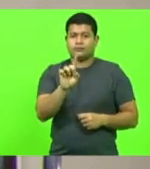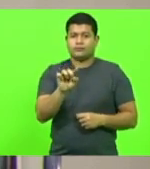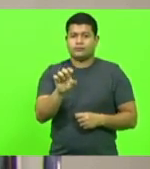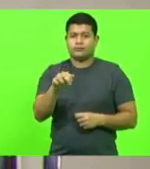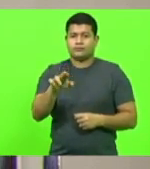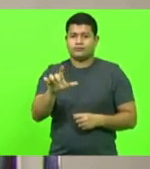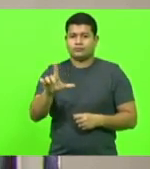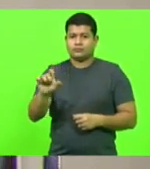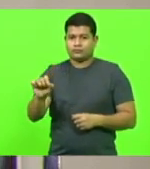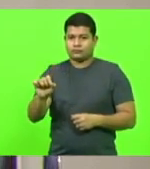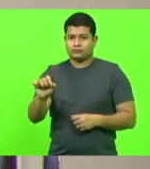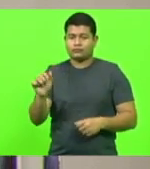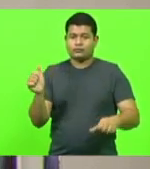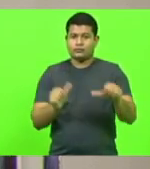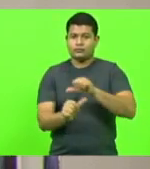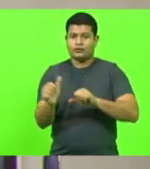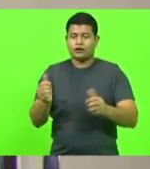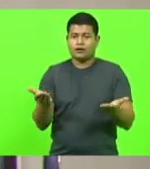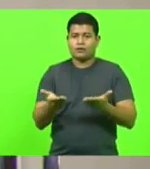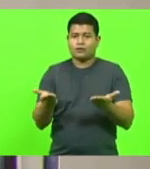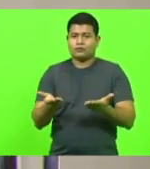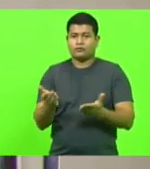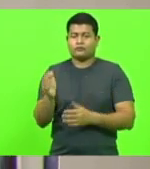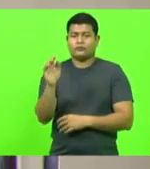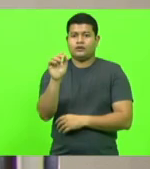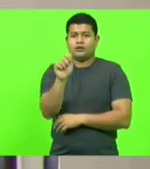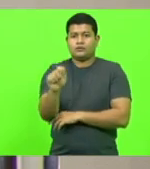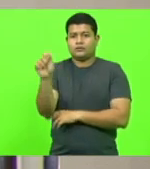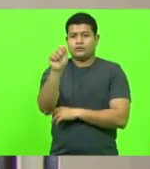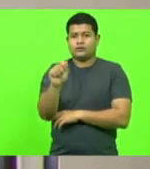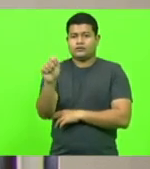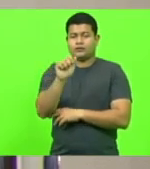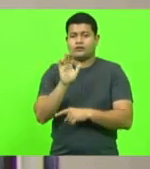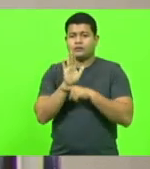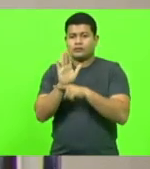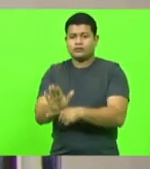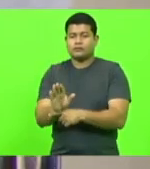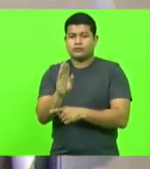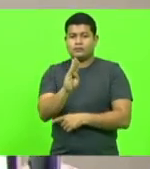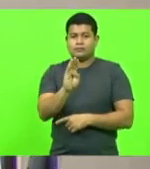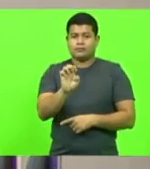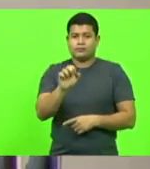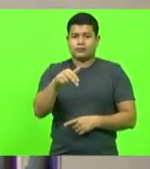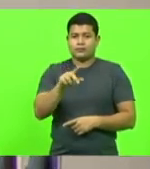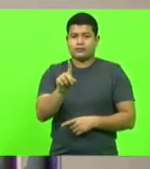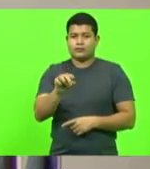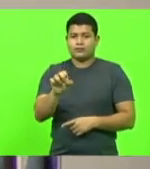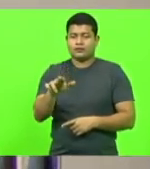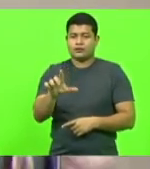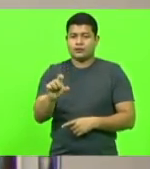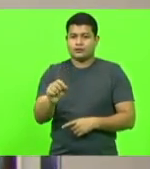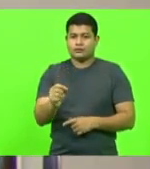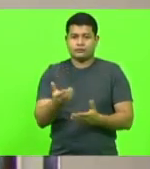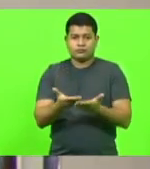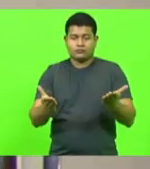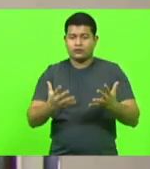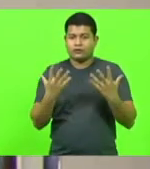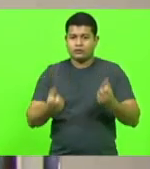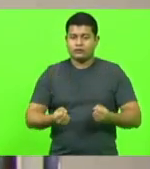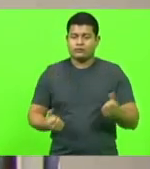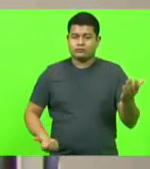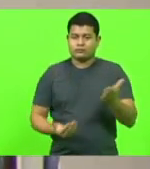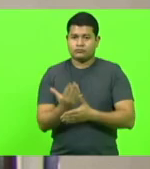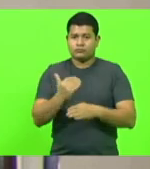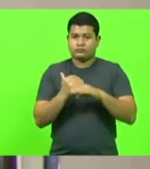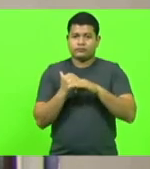Beneficente Bezenelo. Deputados que aprovam, permaneçam como se encontra. Aprovado por unanimidade. Votação da